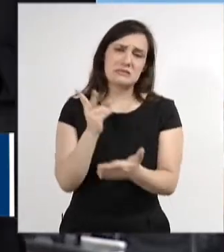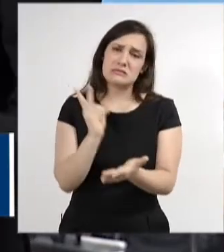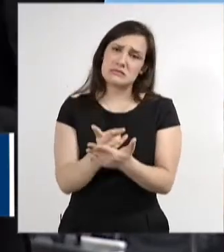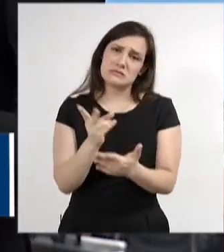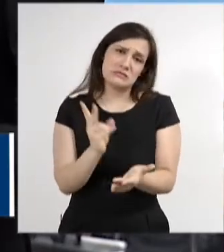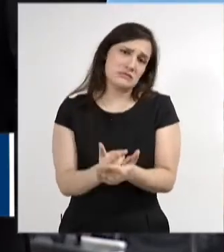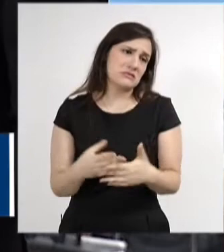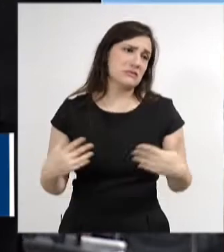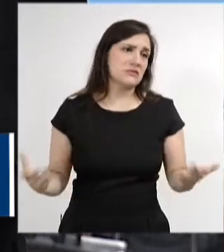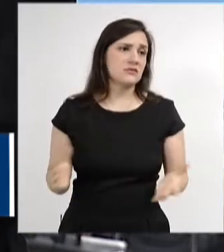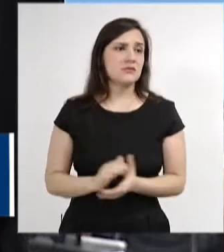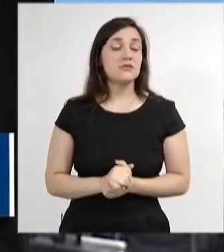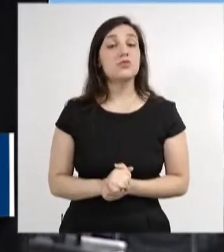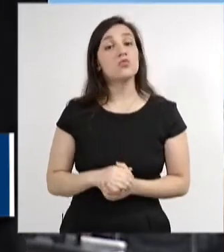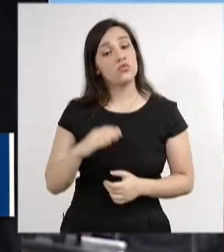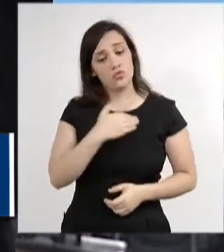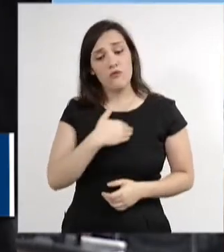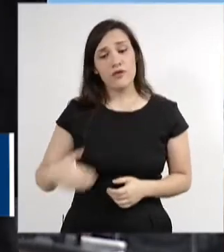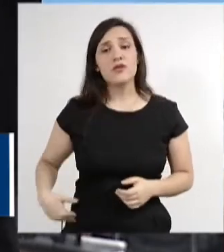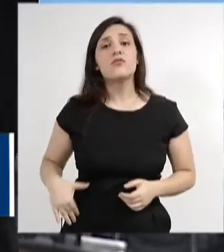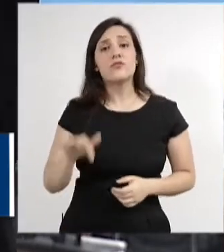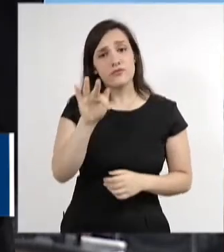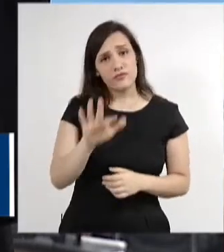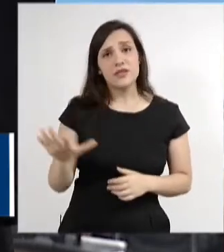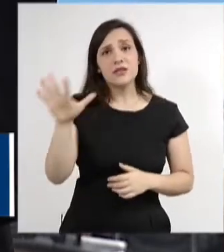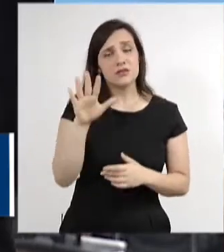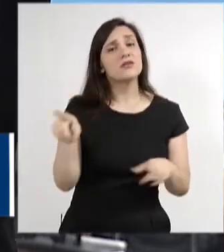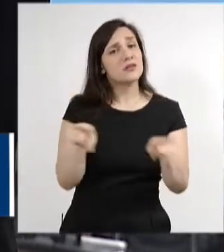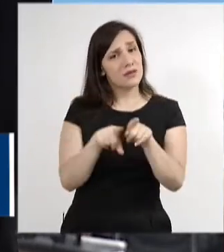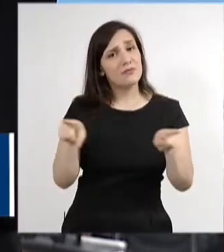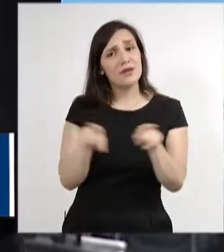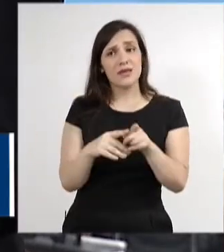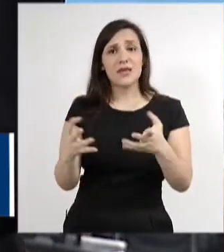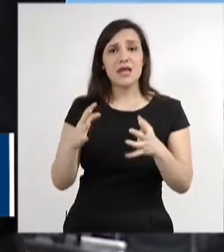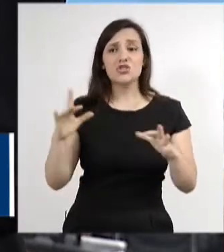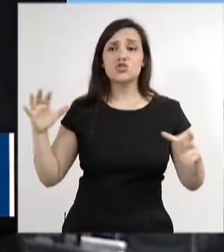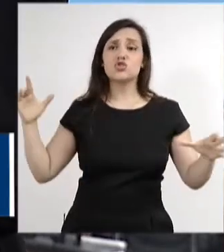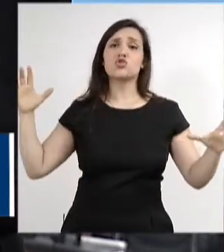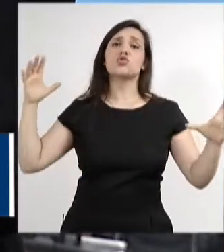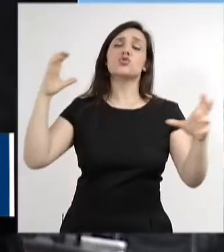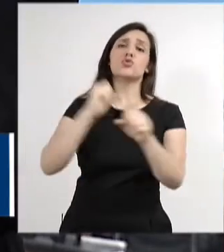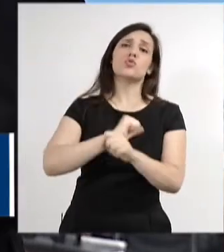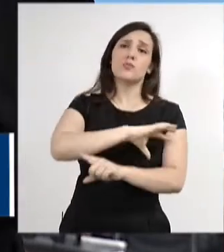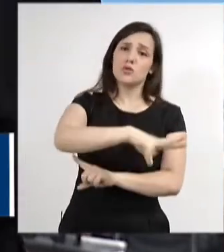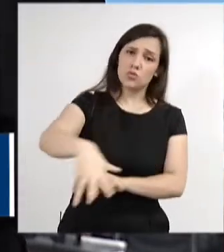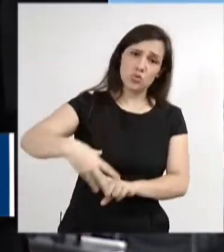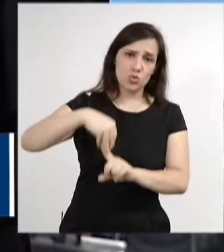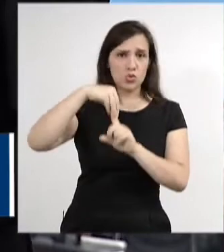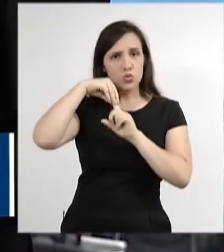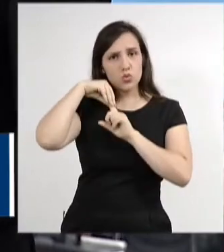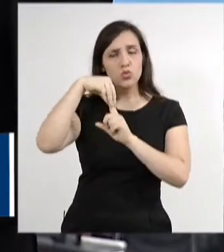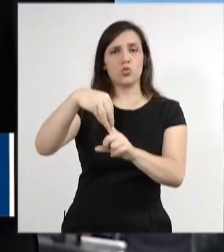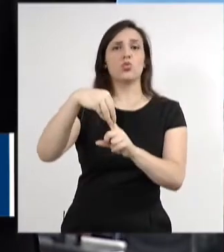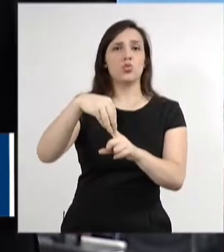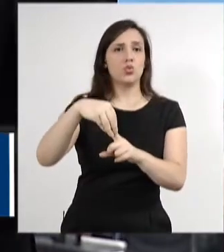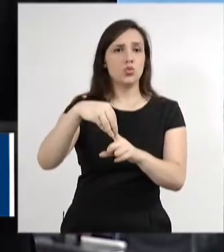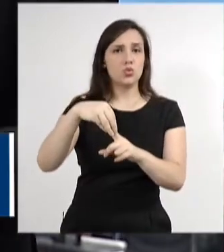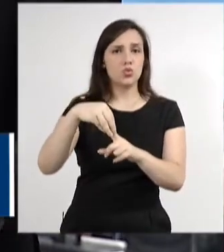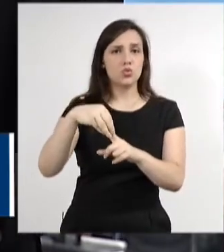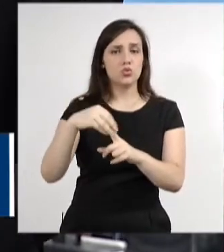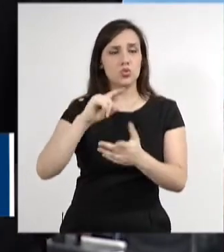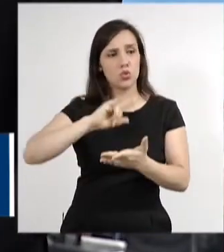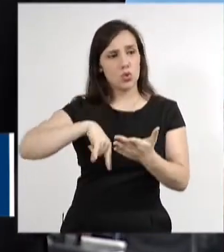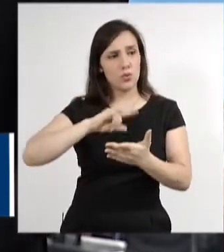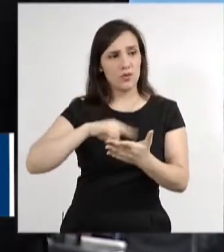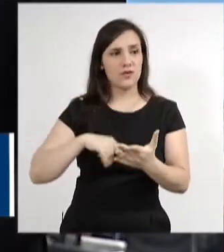está numa vertente agora, o governo federal também integrando todos os serviços, principalmente pelos números de CPF. A